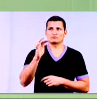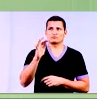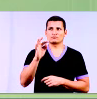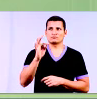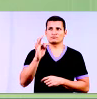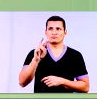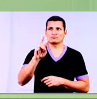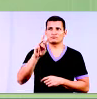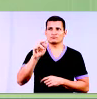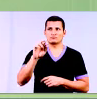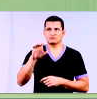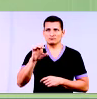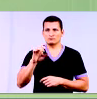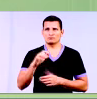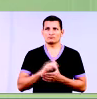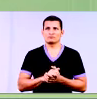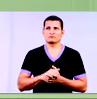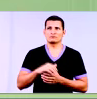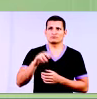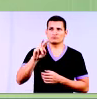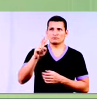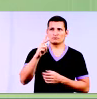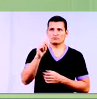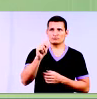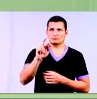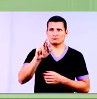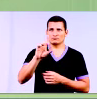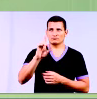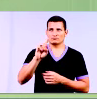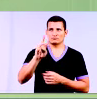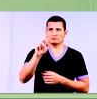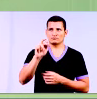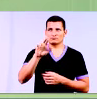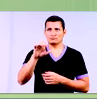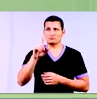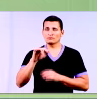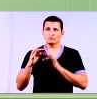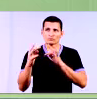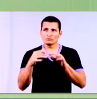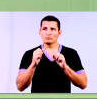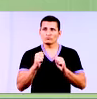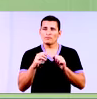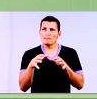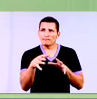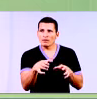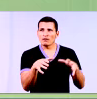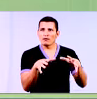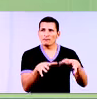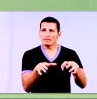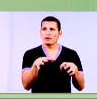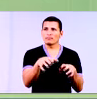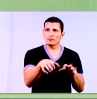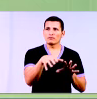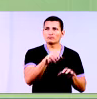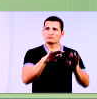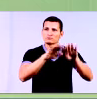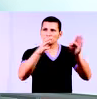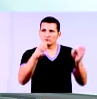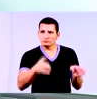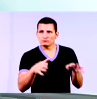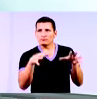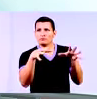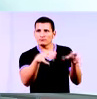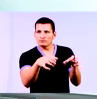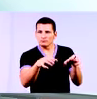hardware é tudo aquilo que é físico, é aquilo que eu posso pegar. Então é o monitor,